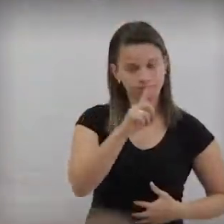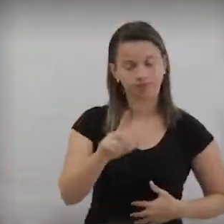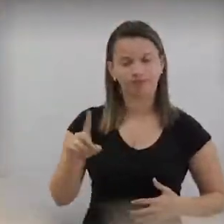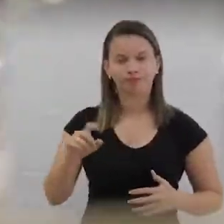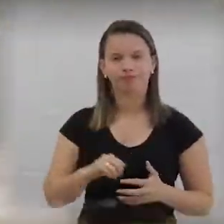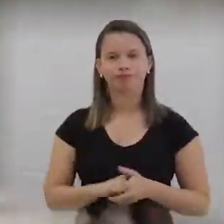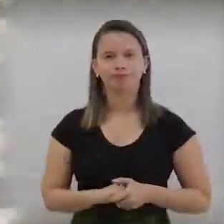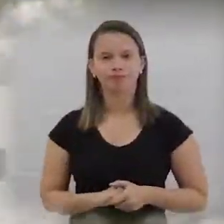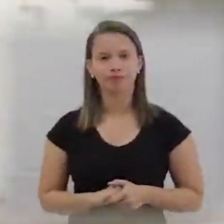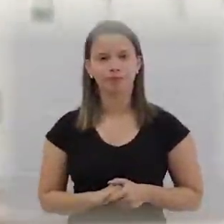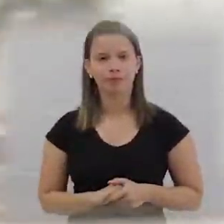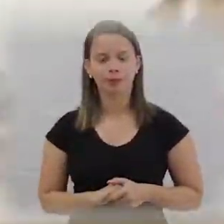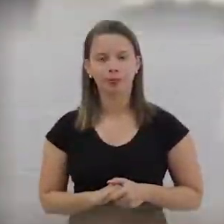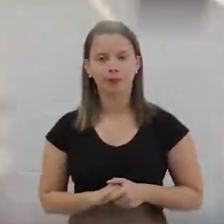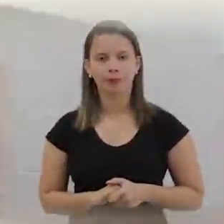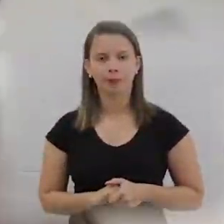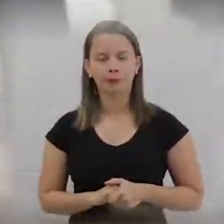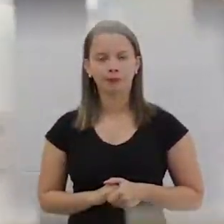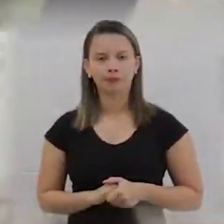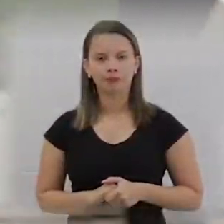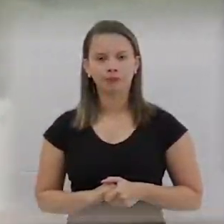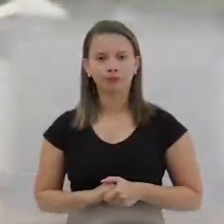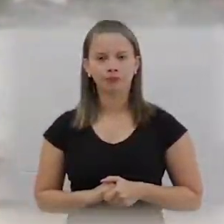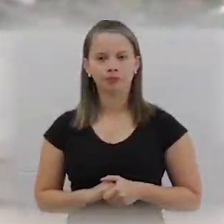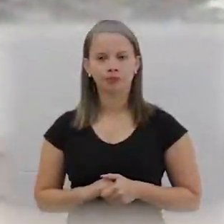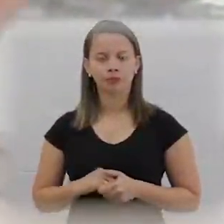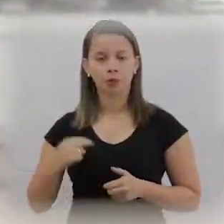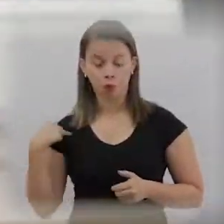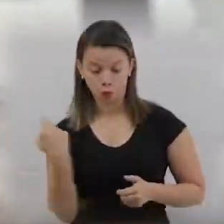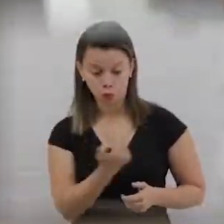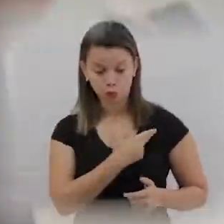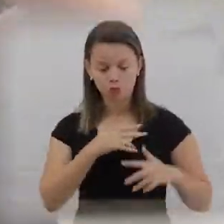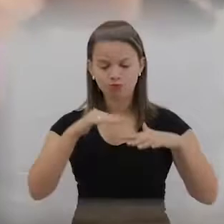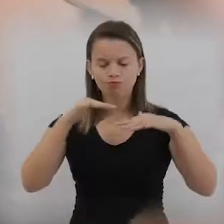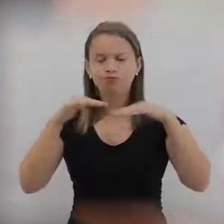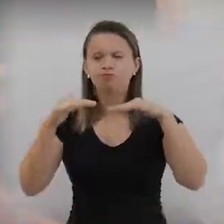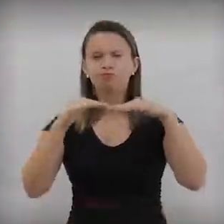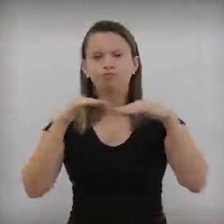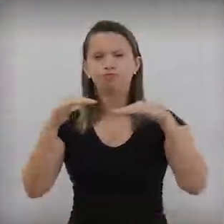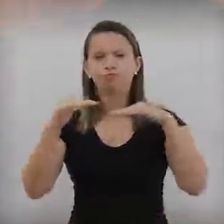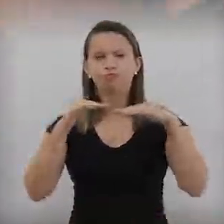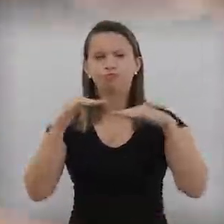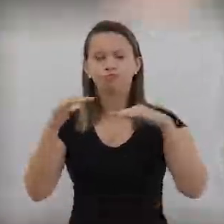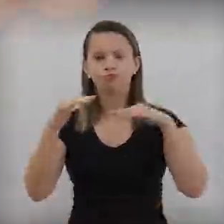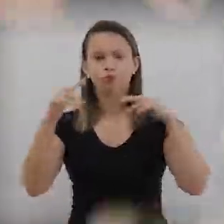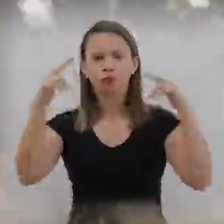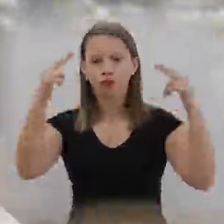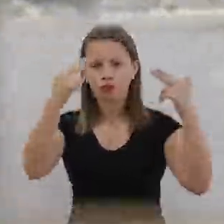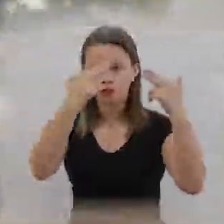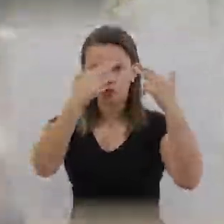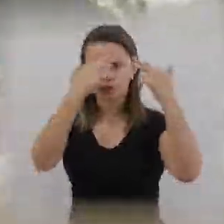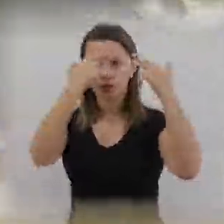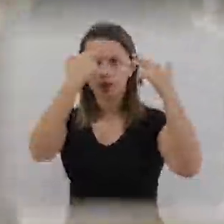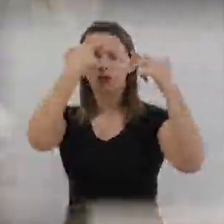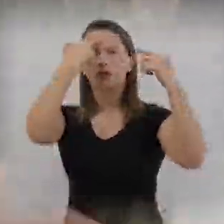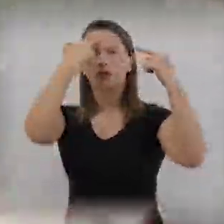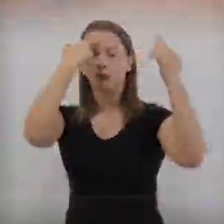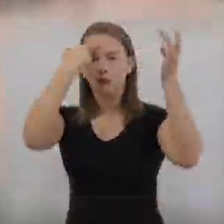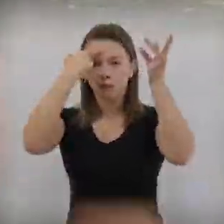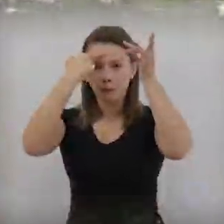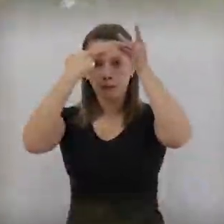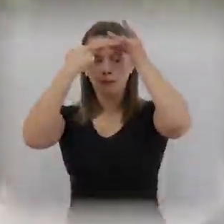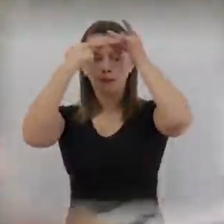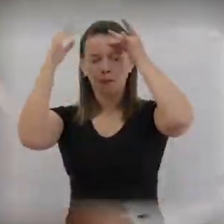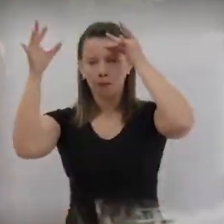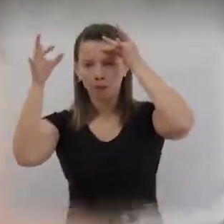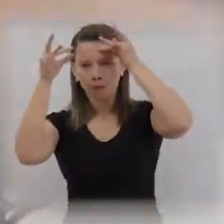As nossas articulações é que registram a nossa memória. Tudo que acontece na